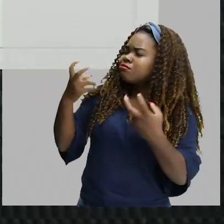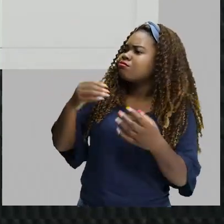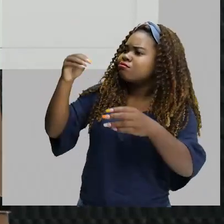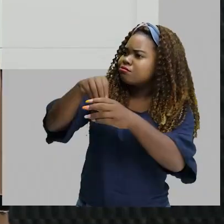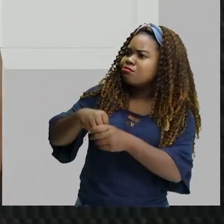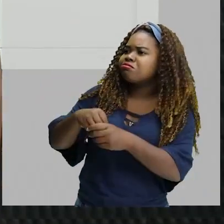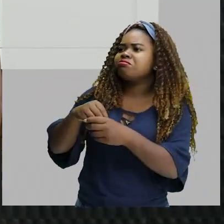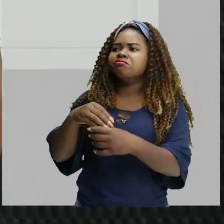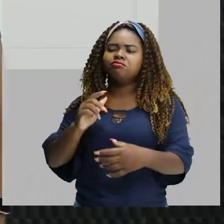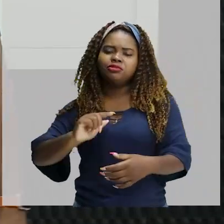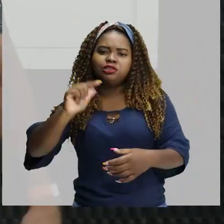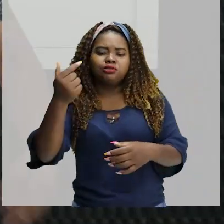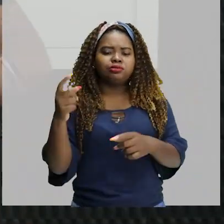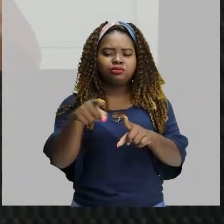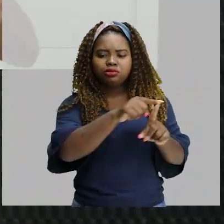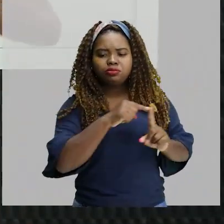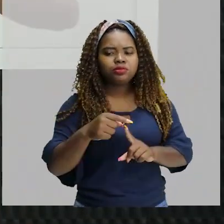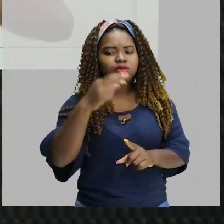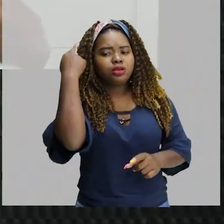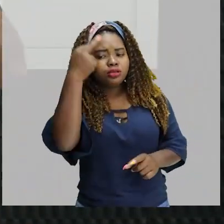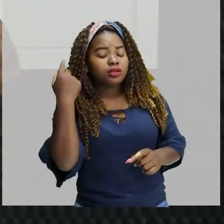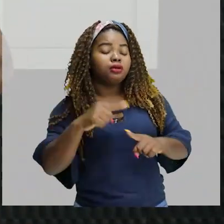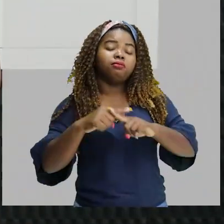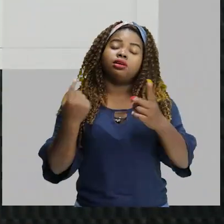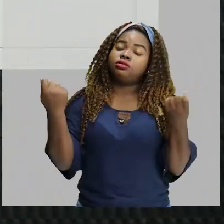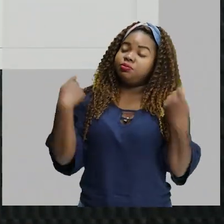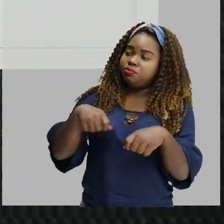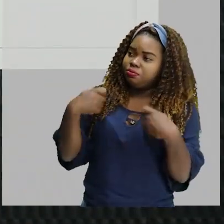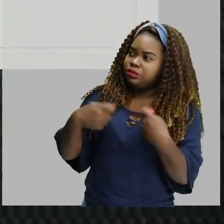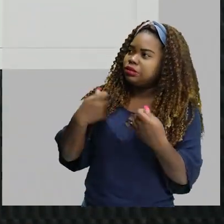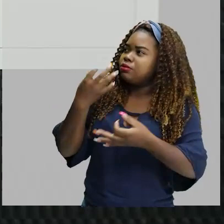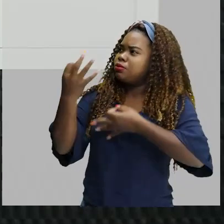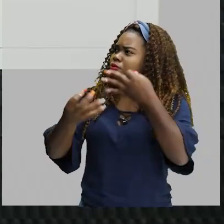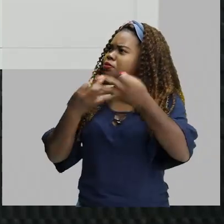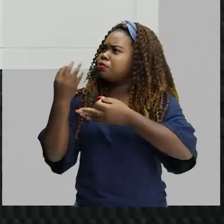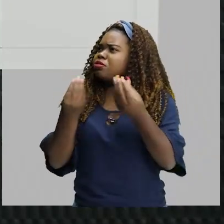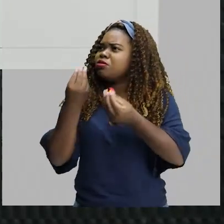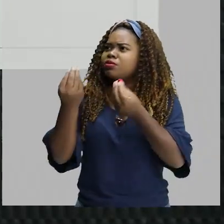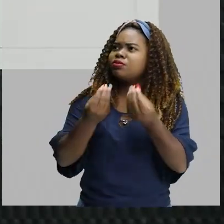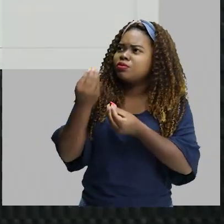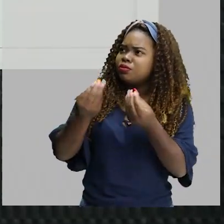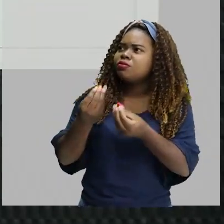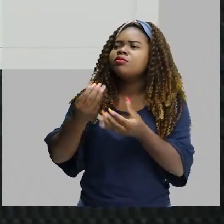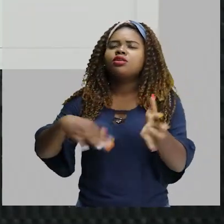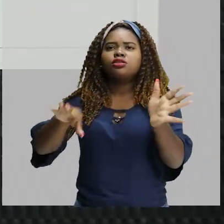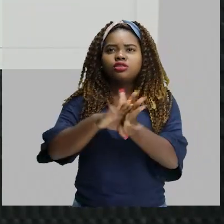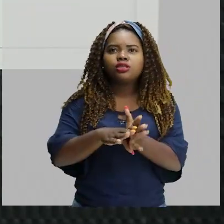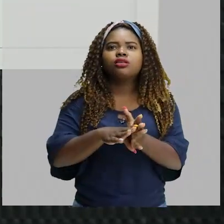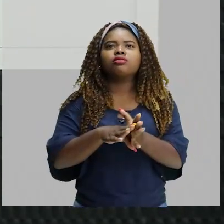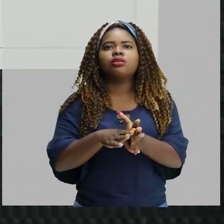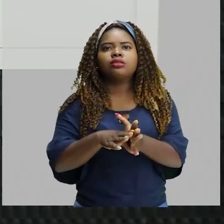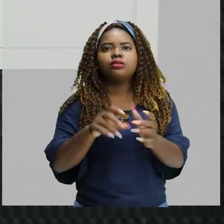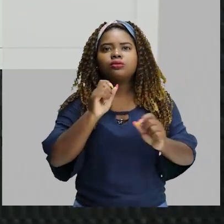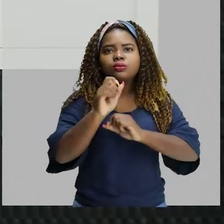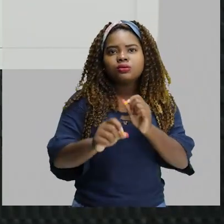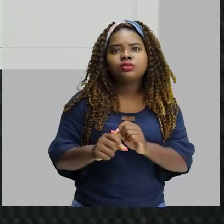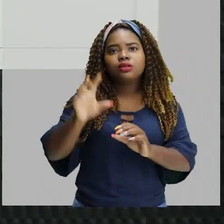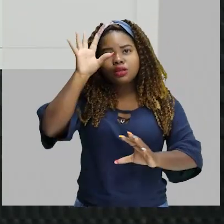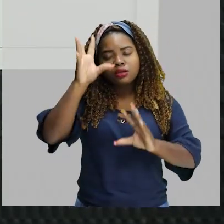de qualquer outro tipo de raciocínio, mas você precisa articular essas premissas, e essas premissas elas vão trazer